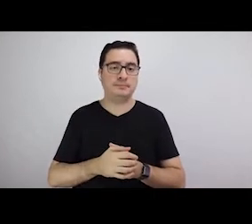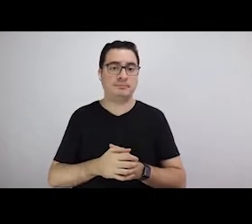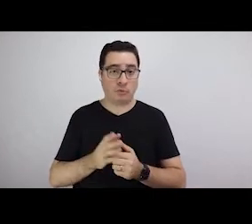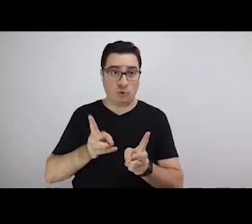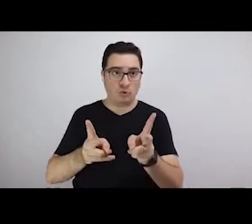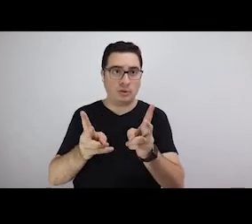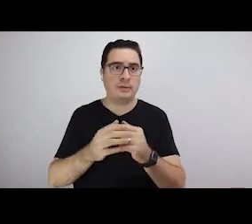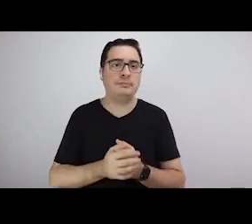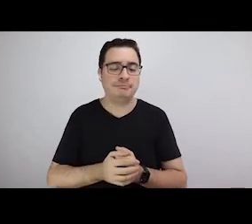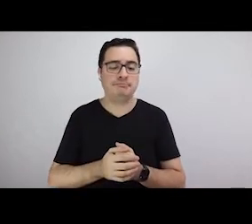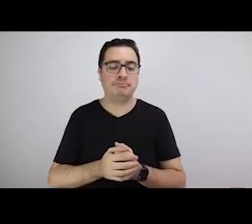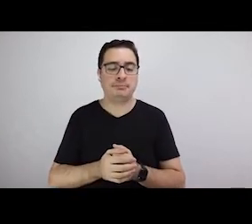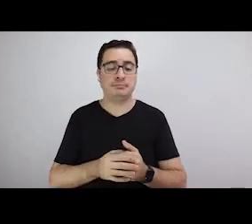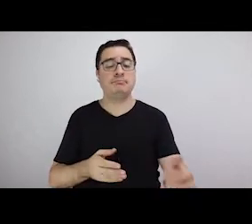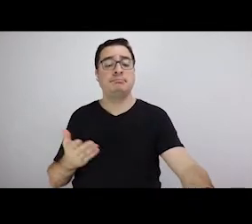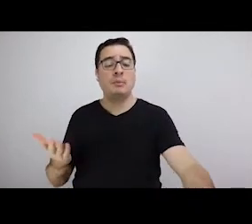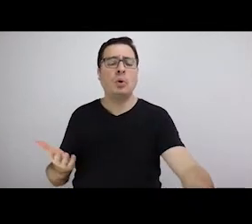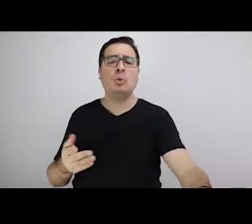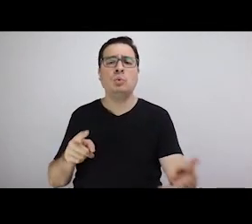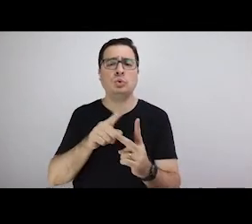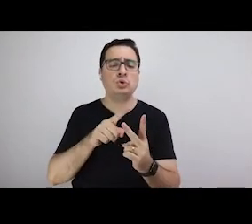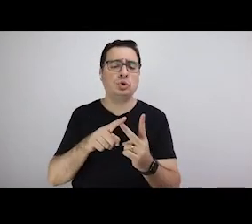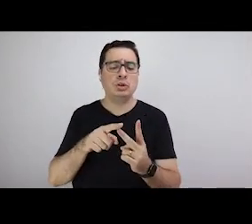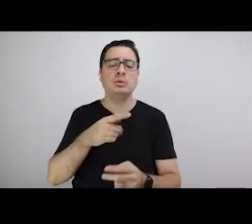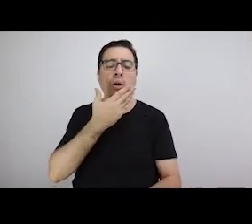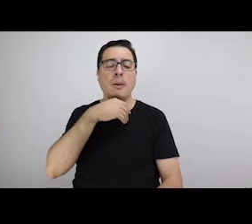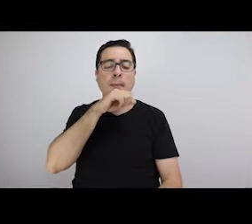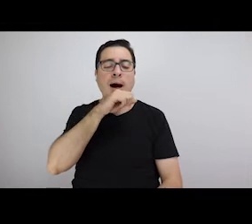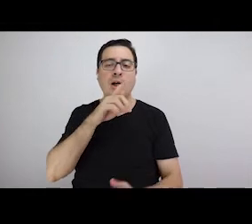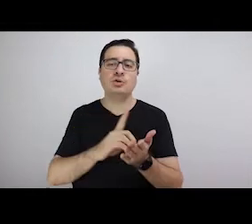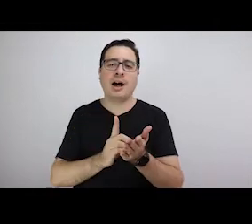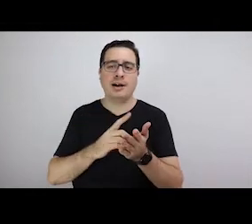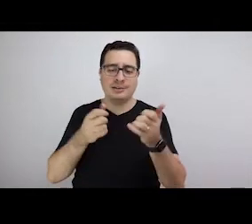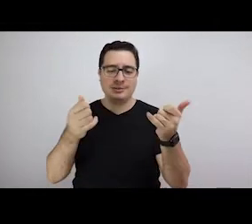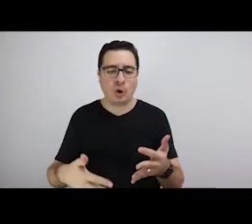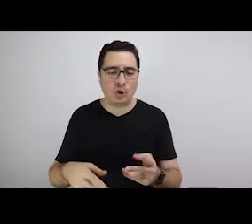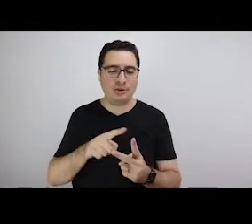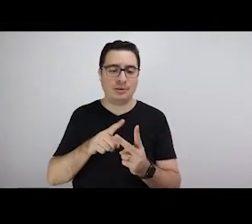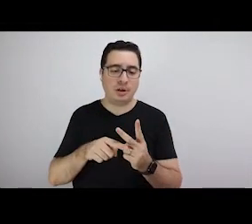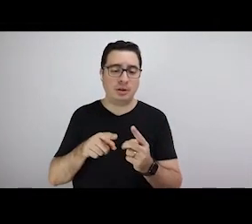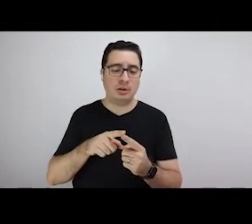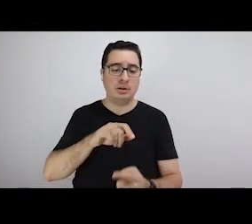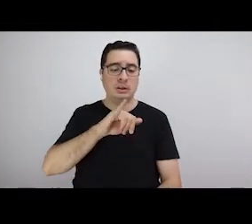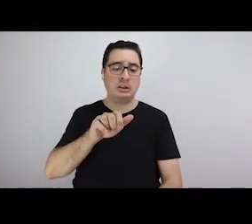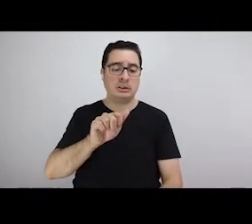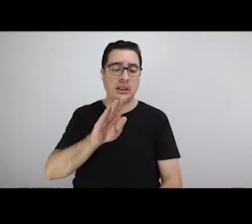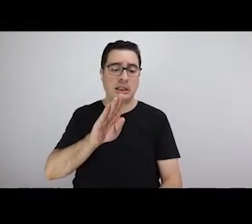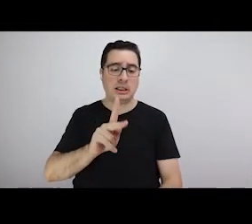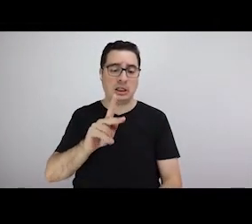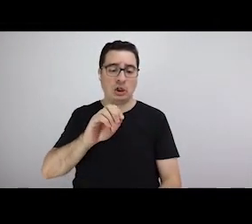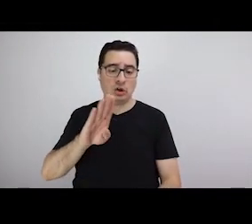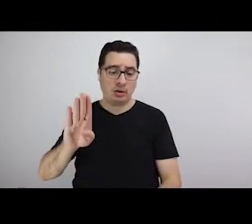aqui. Bem, quem são esses pais do design que a gente comentou, né? O Jakob Nielsen. Ele